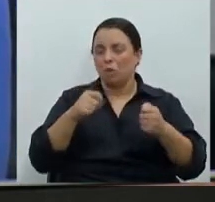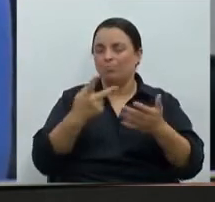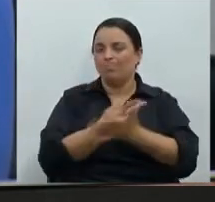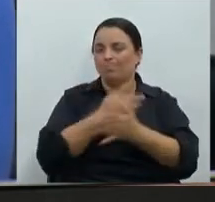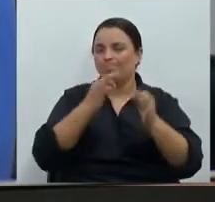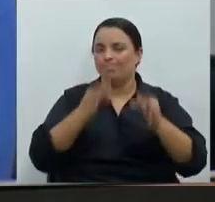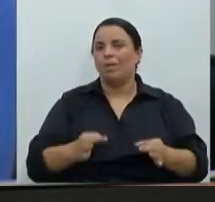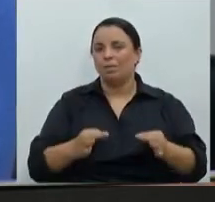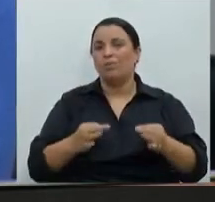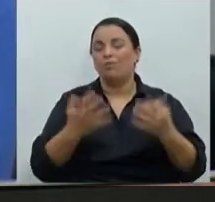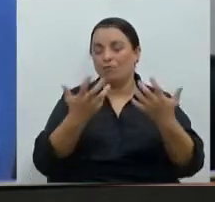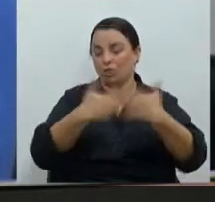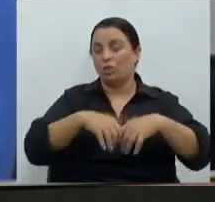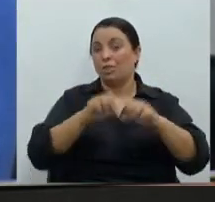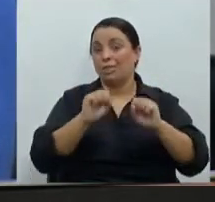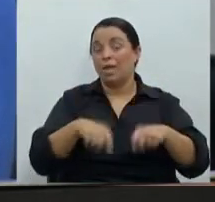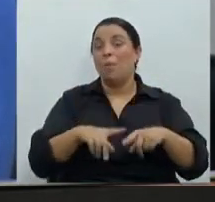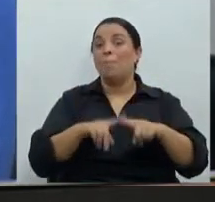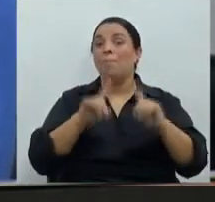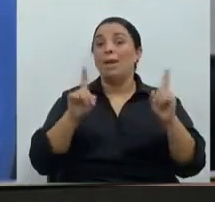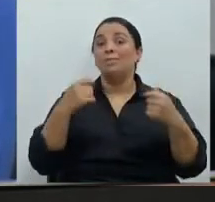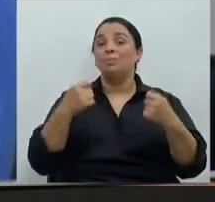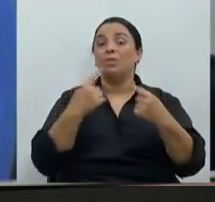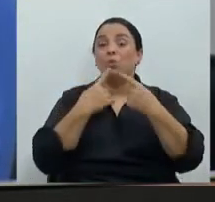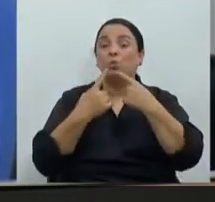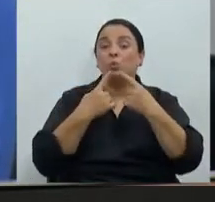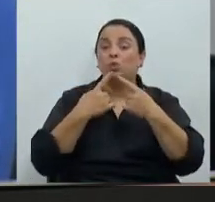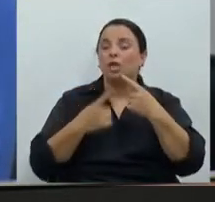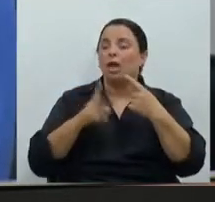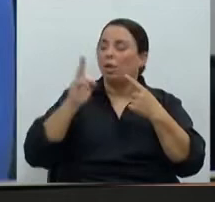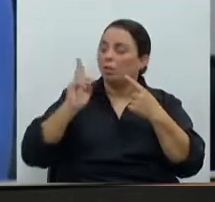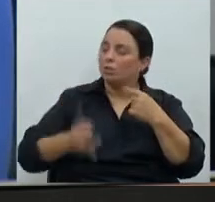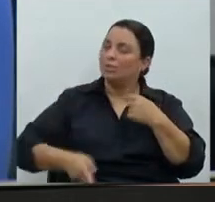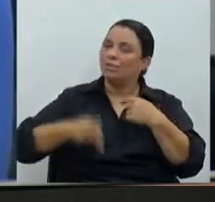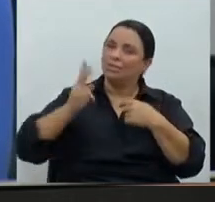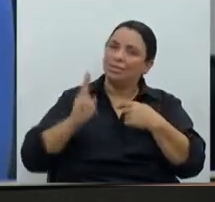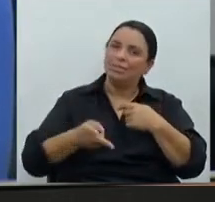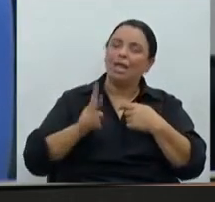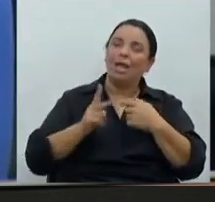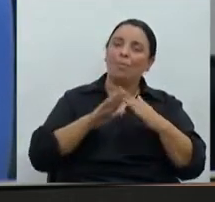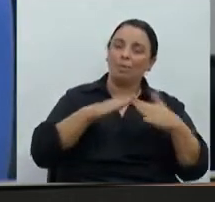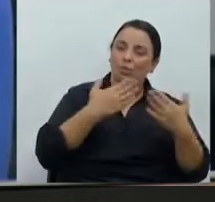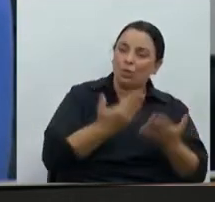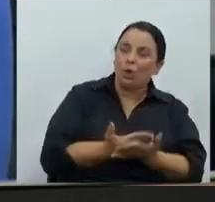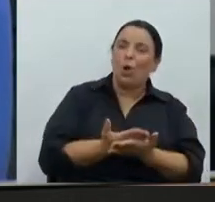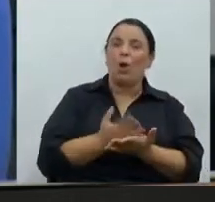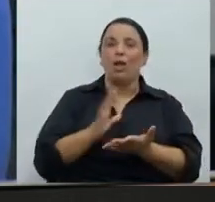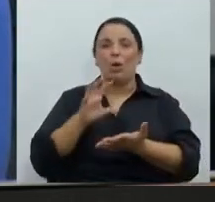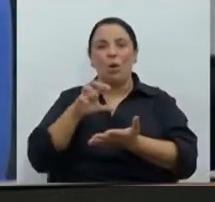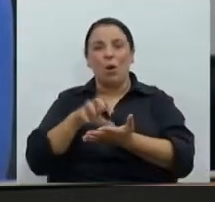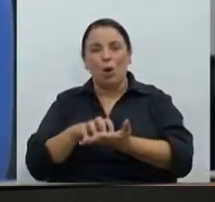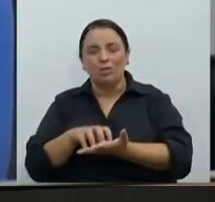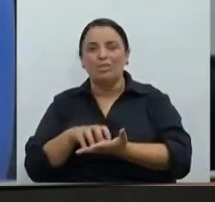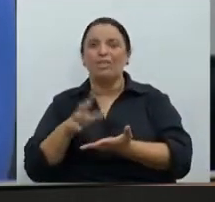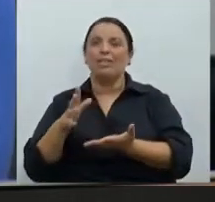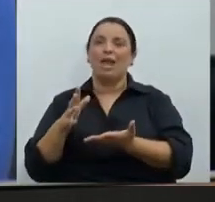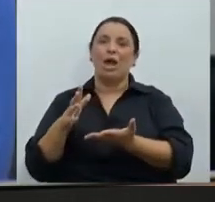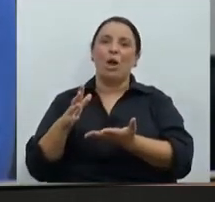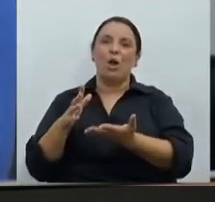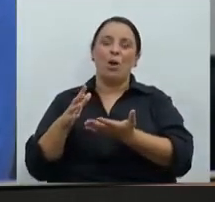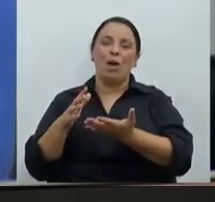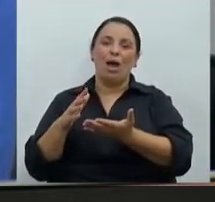um diálogo constante, escola, né, com órgão central, com superintendência, e nós estamos